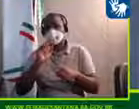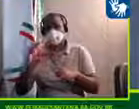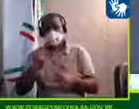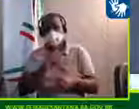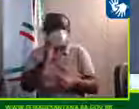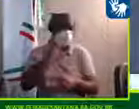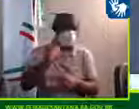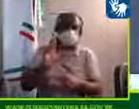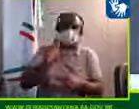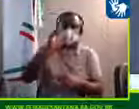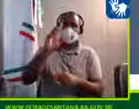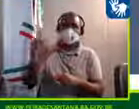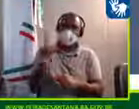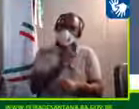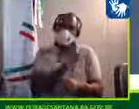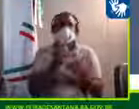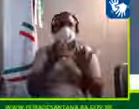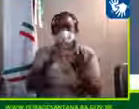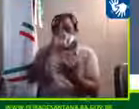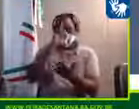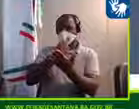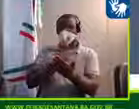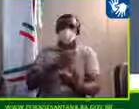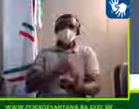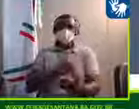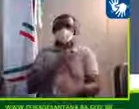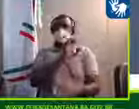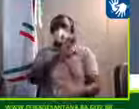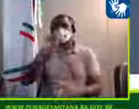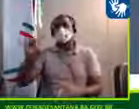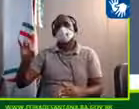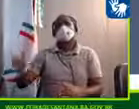paciente fazer uso ou não dessa medicação.